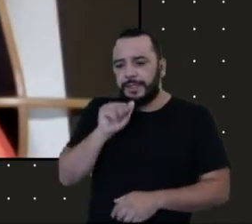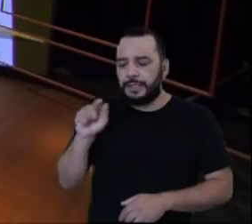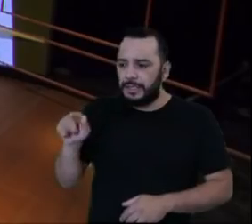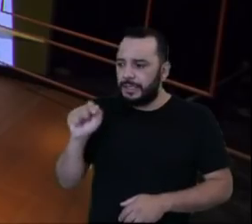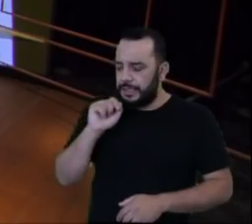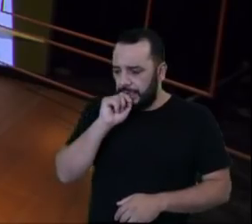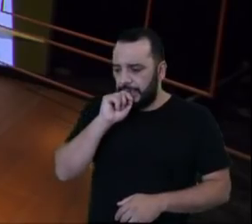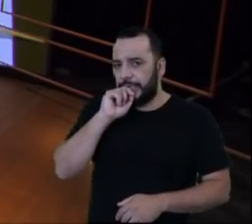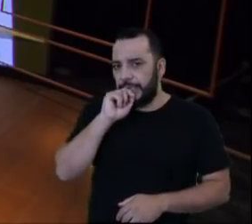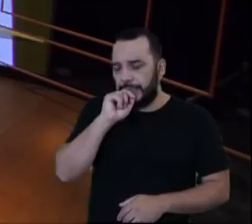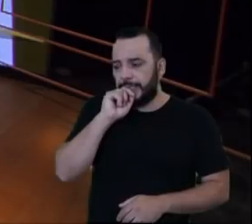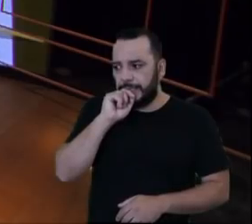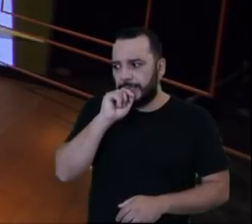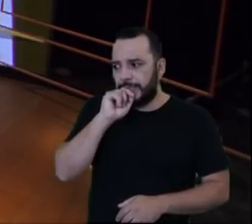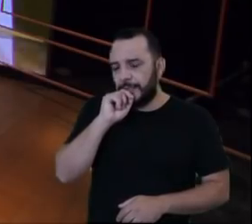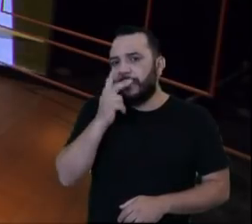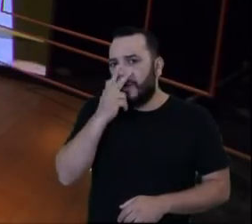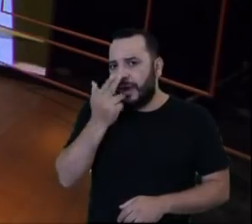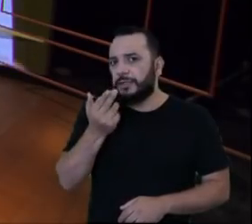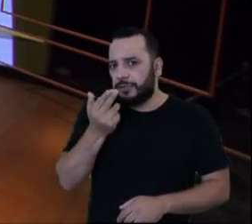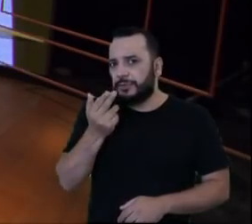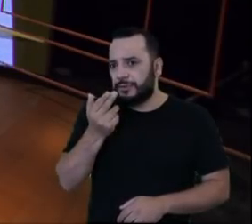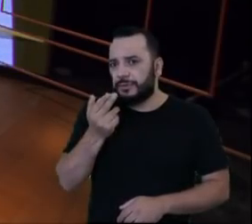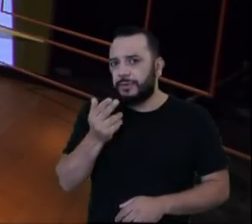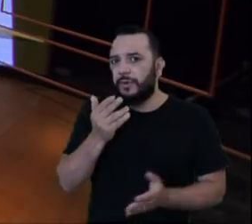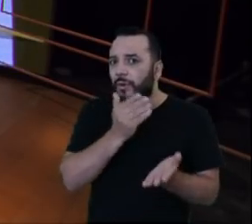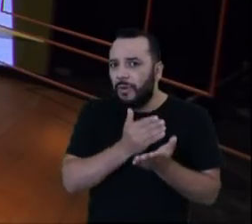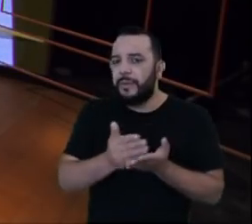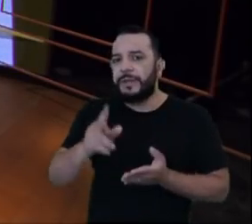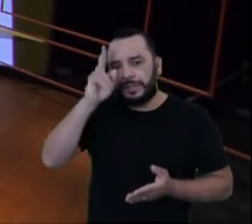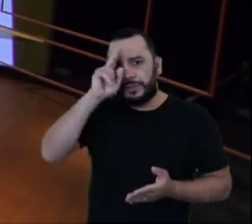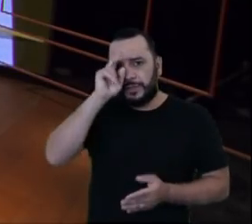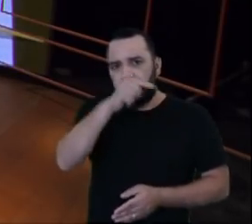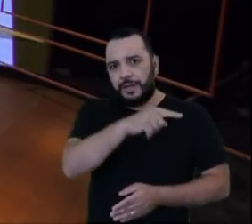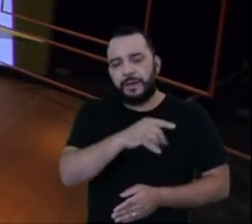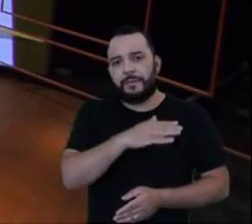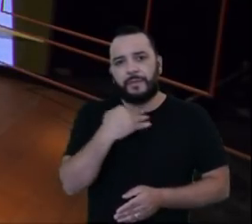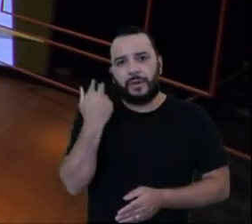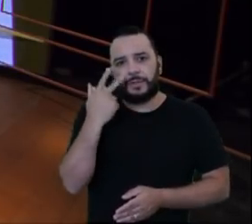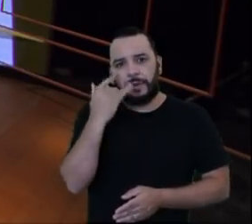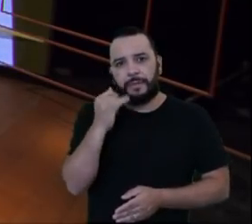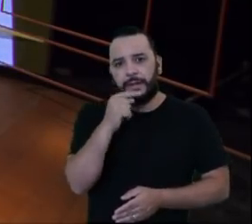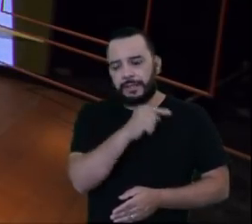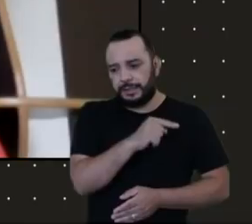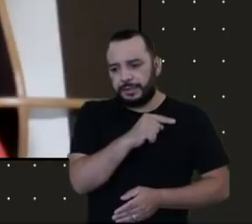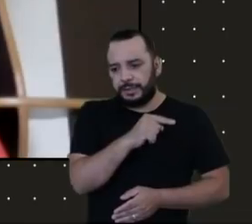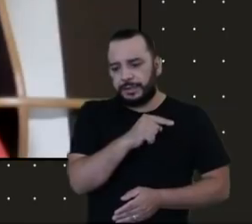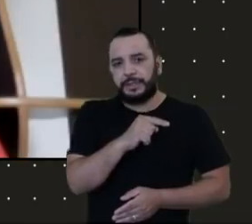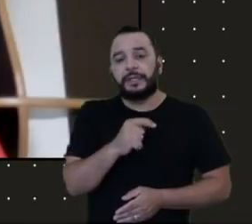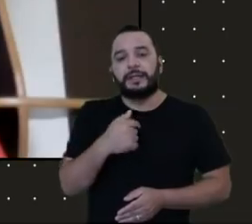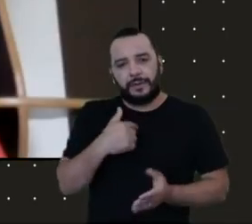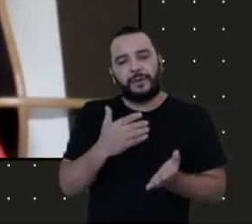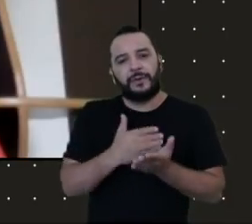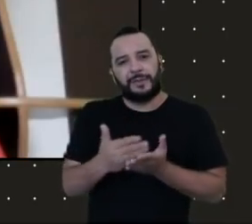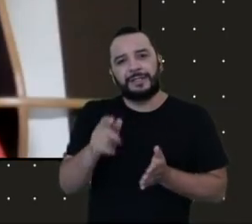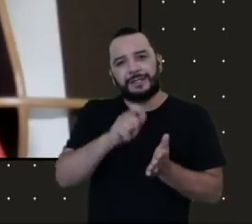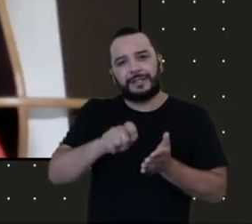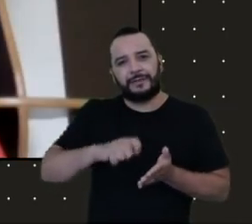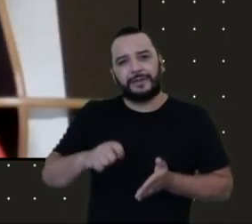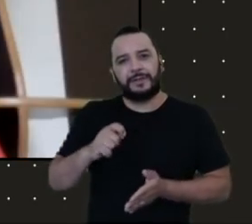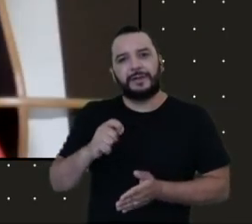escrever isso. Quando nós começamos a escrever, eu já estava escrevendo a voz principal, digamos assim, do livro,